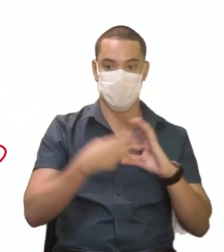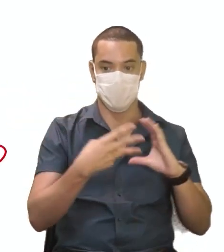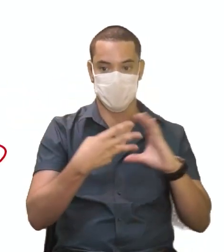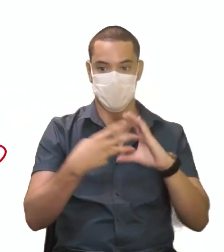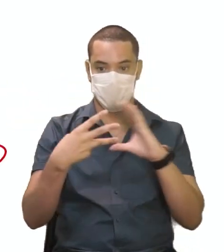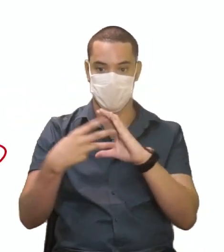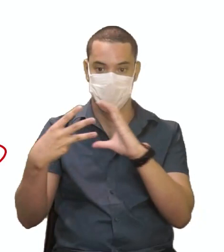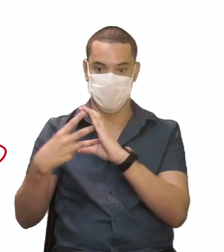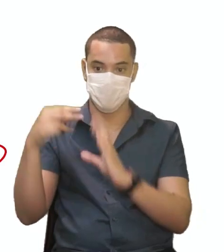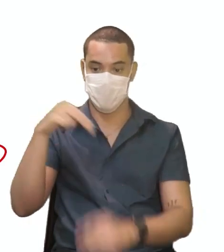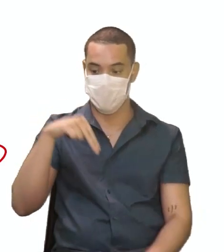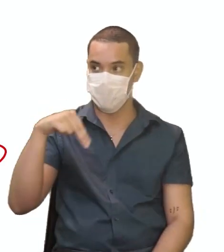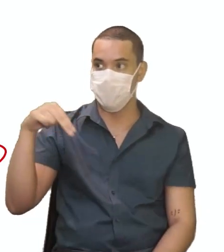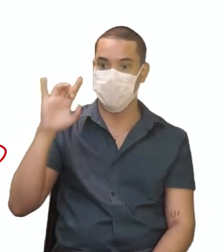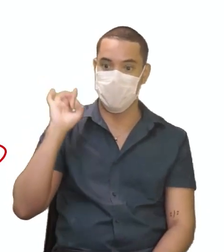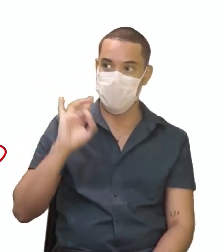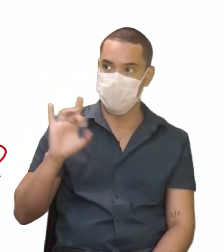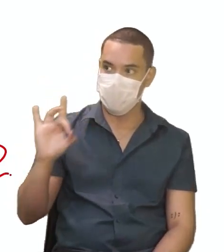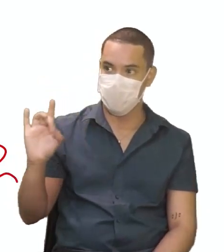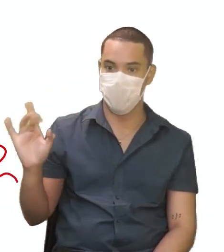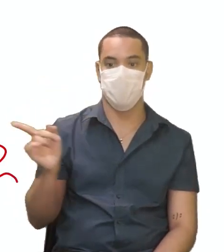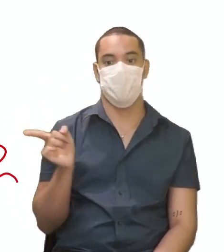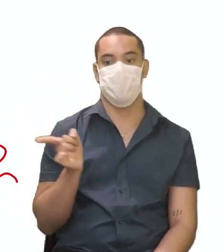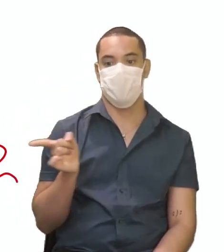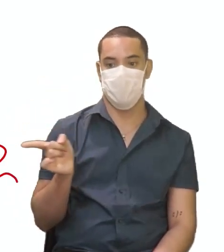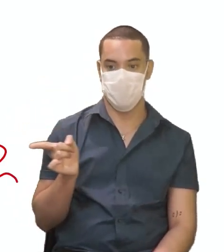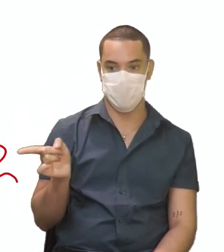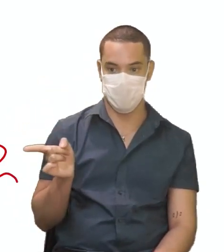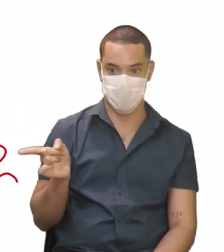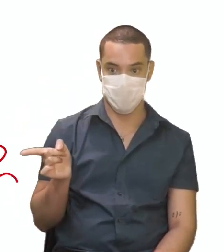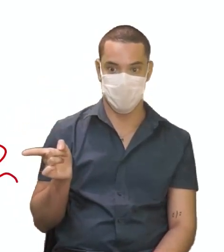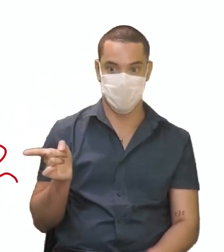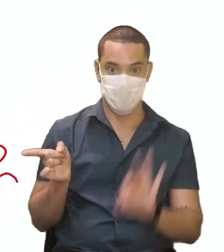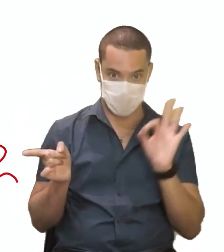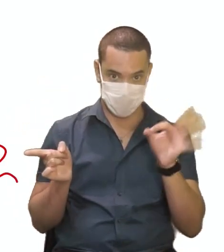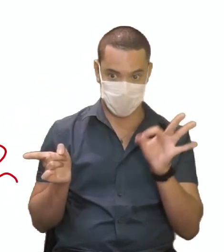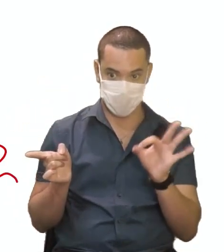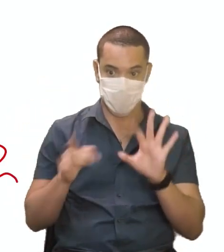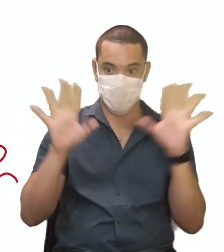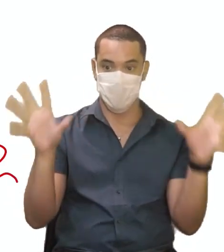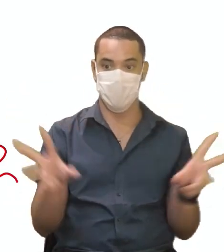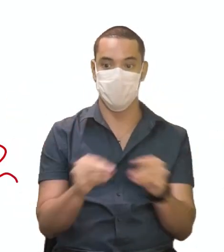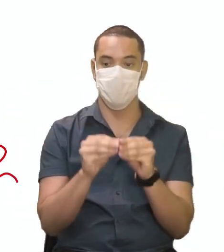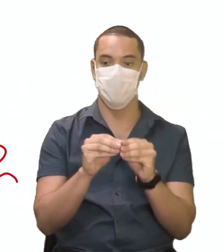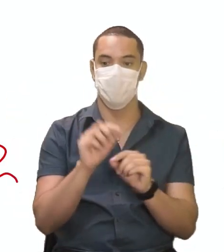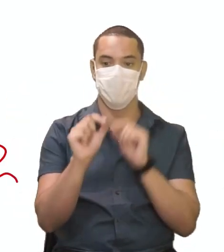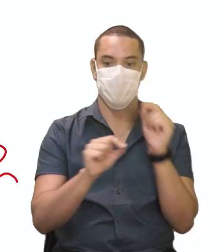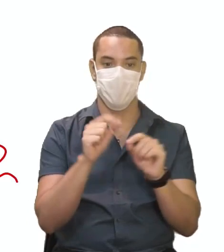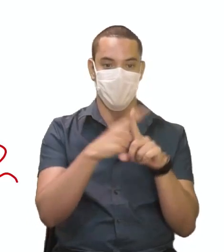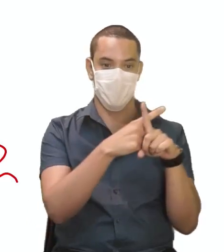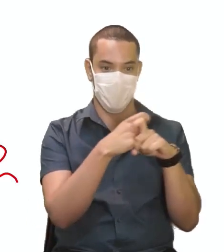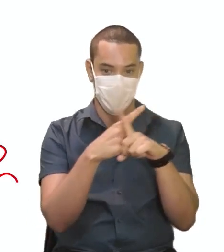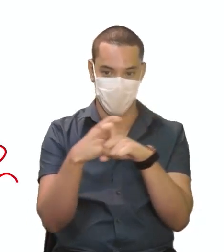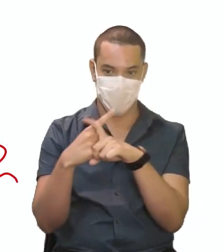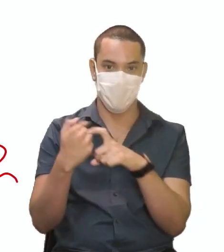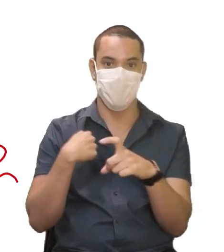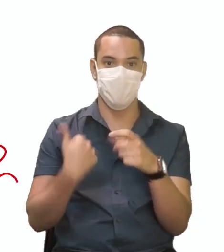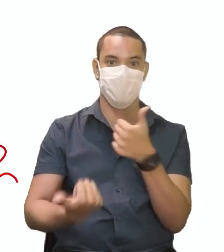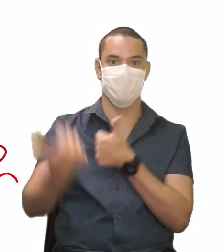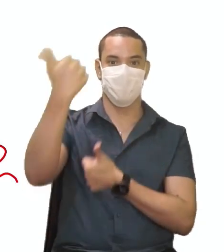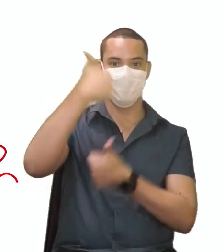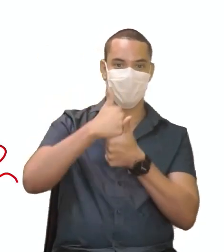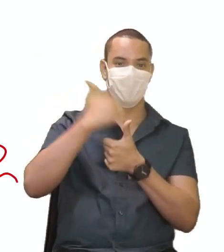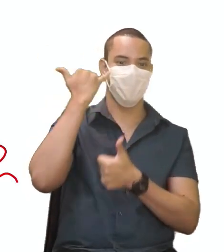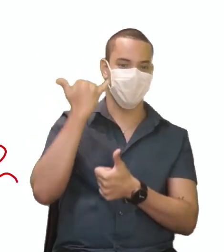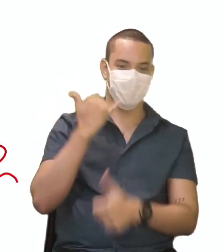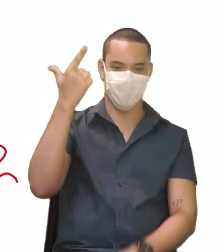células N, cada uma. Perfeito? Já reduzi os cromossomos. Eita, lá vai o cima do Vitor de novo. Dá um